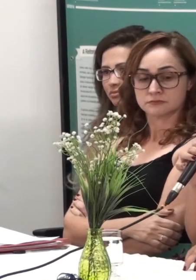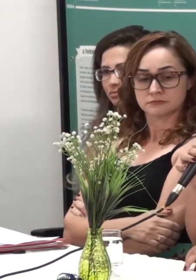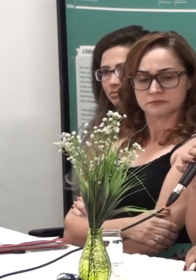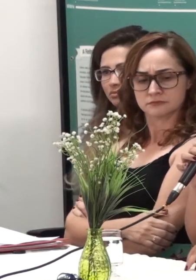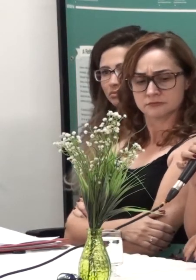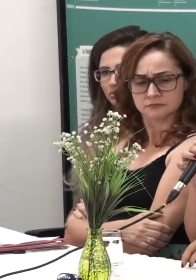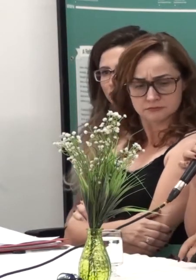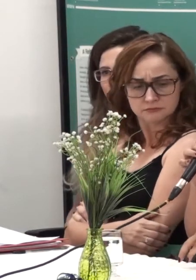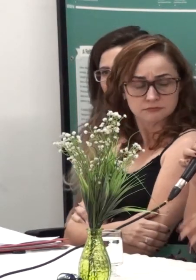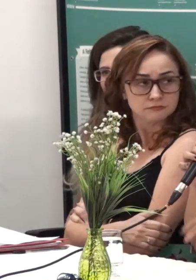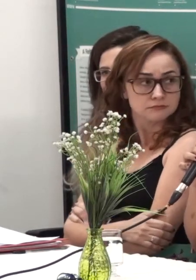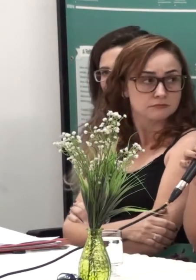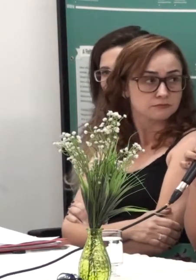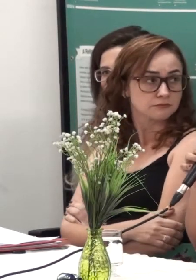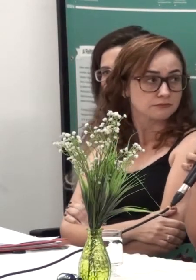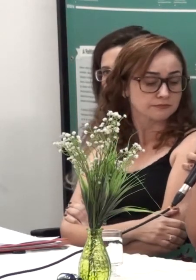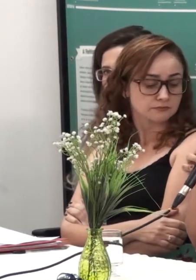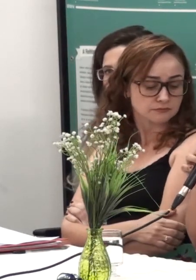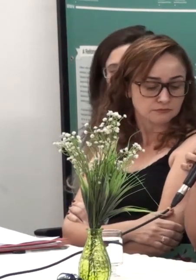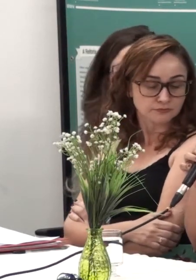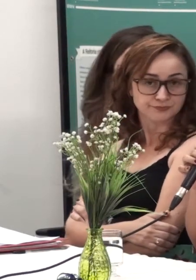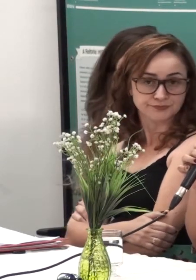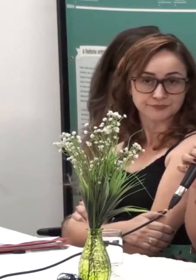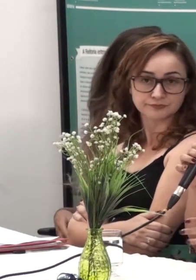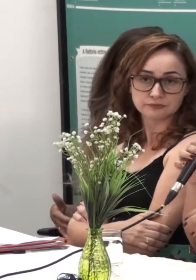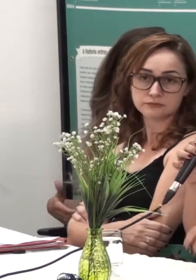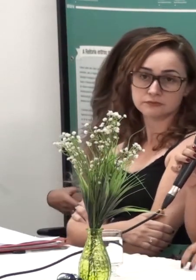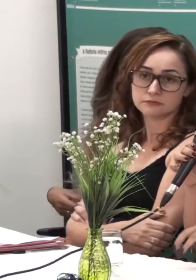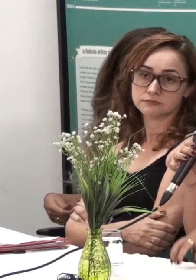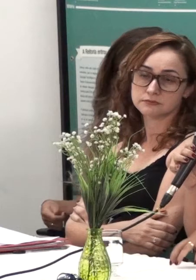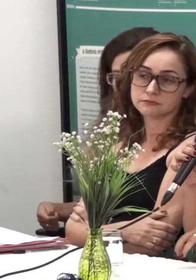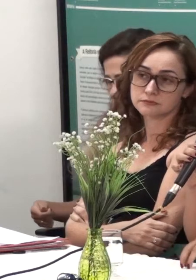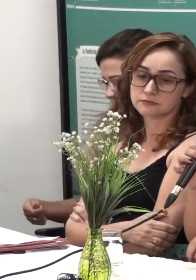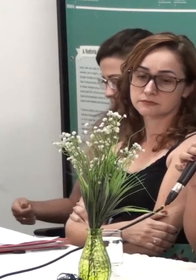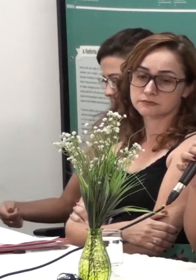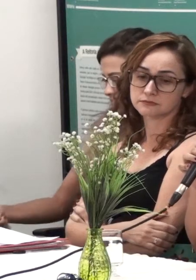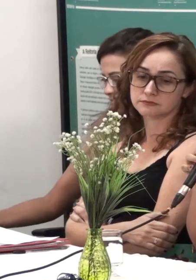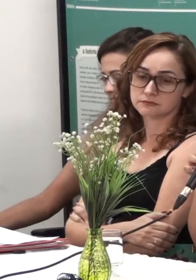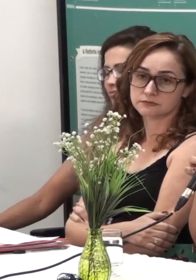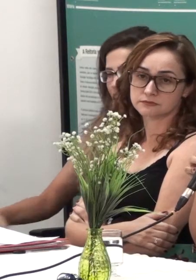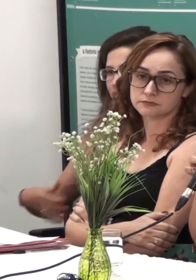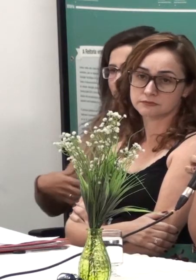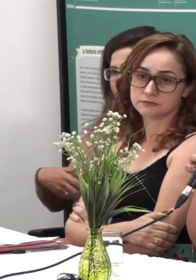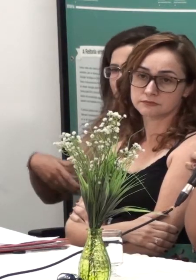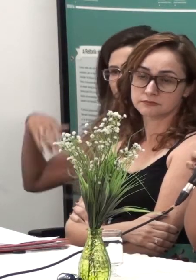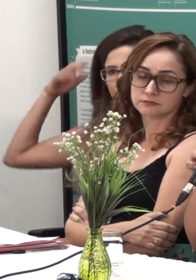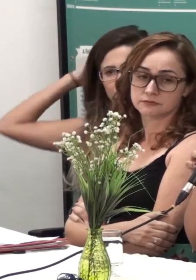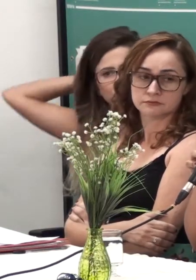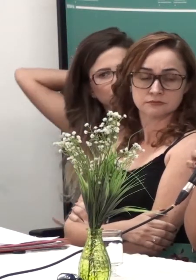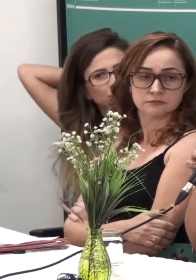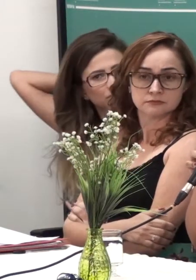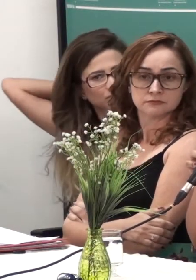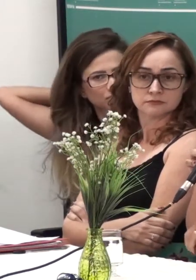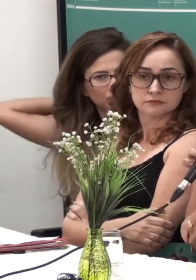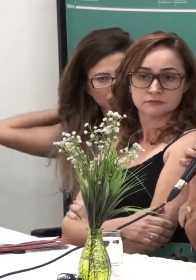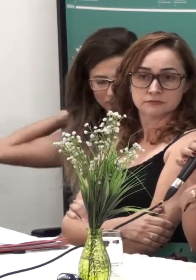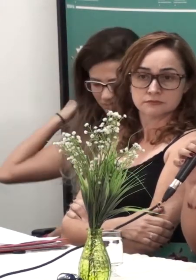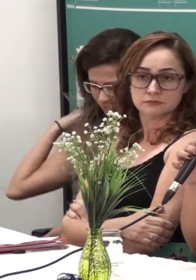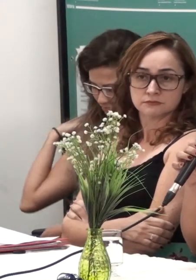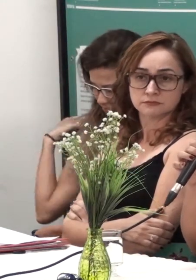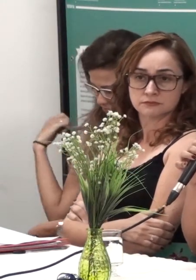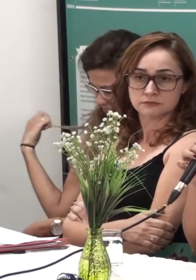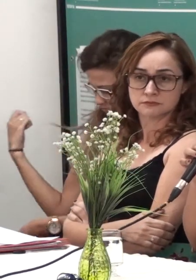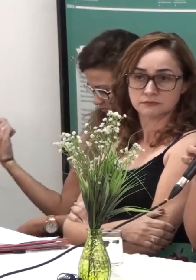mulheres morrem hoje, né, e isso é histórico, né, simplesmente pelo fato de serem mulheres. Então, não é em virtude da